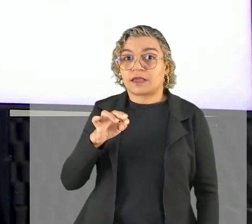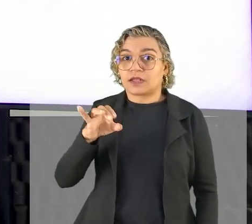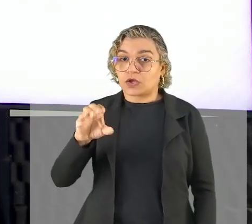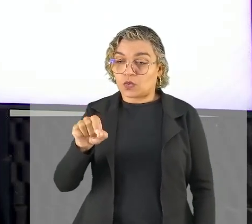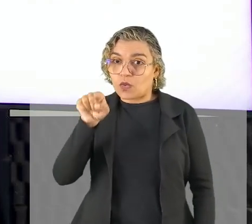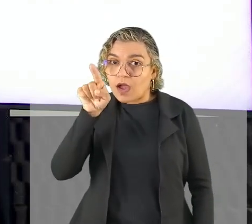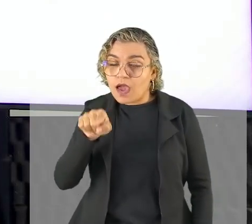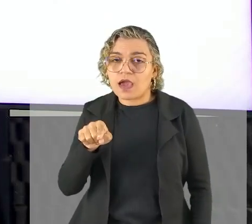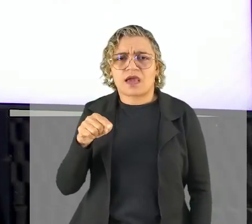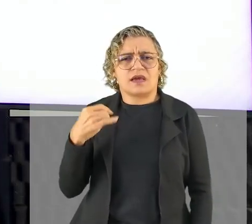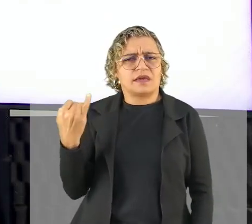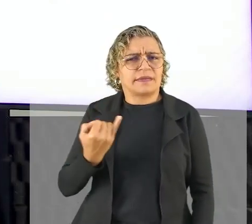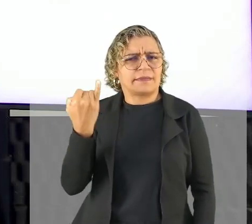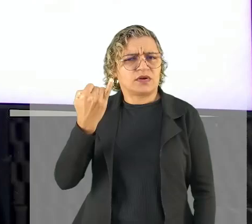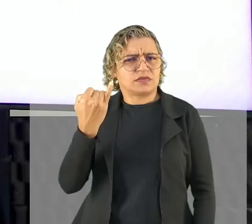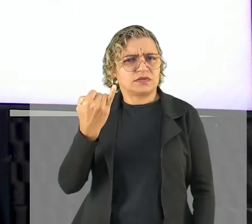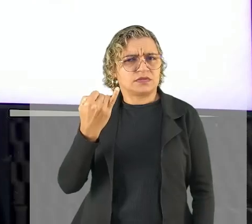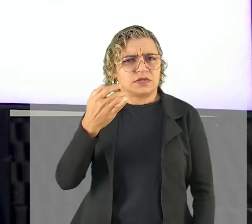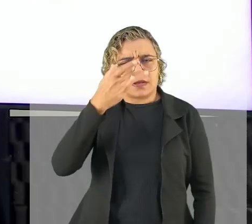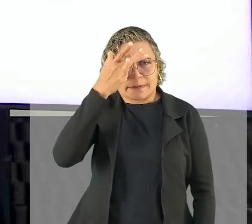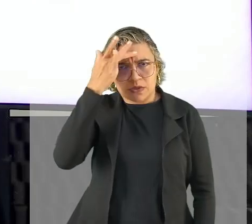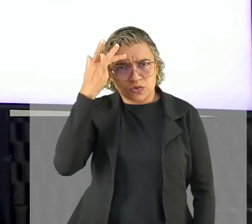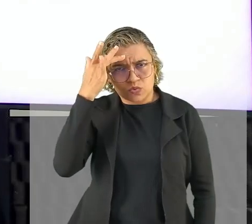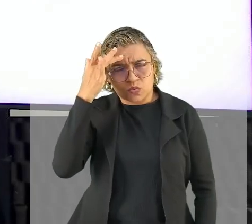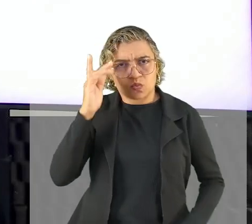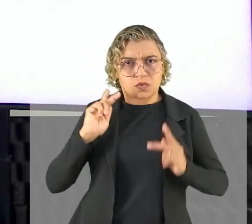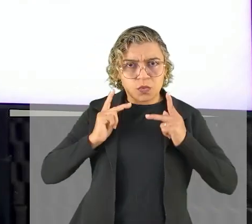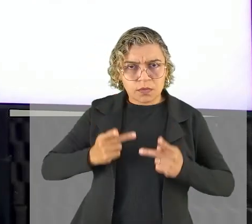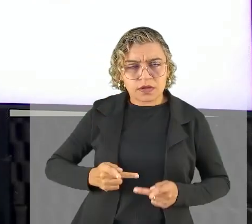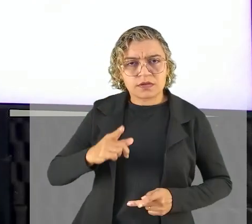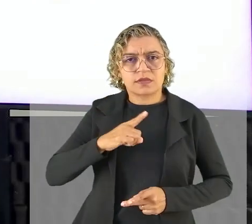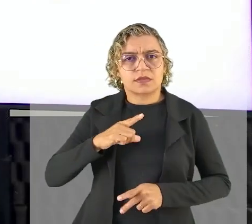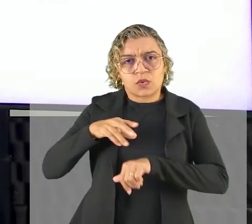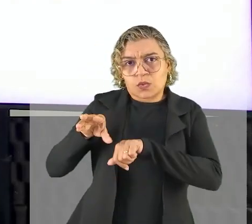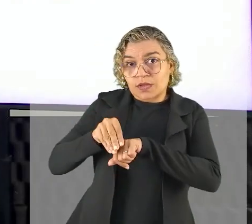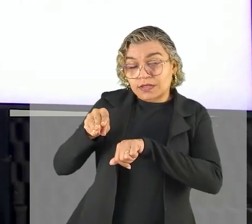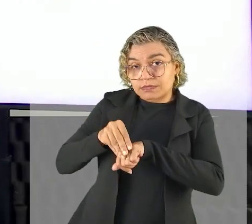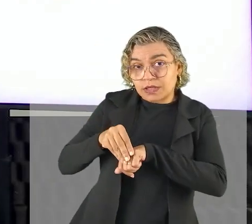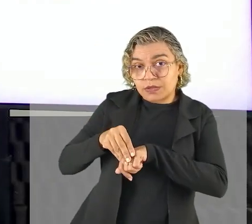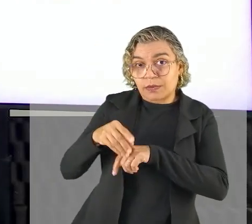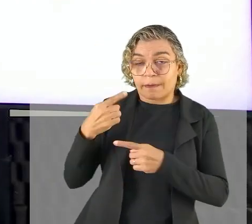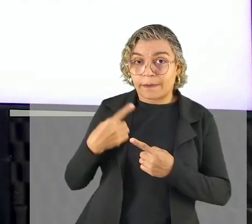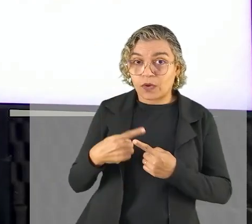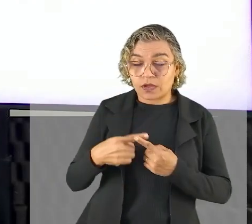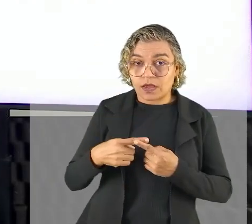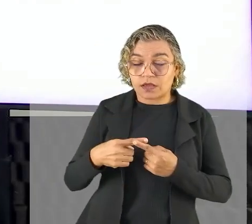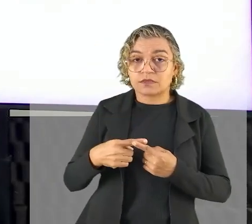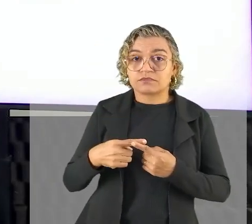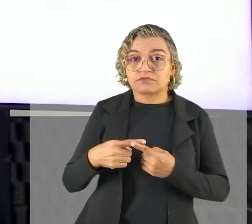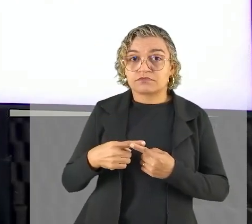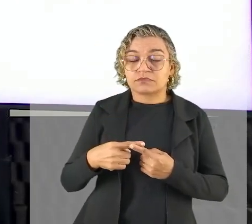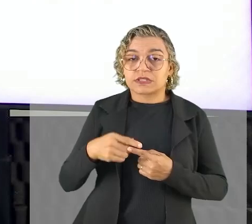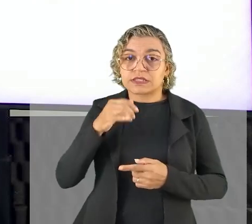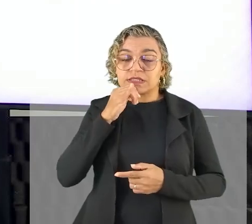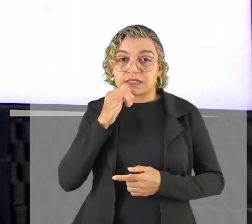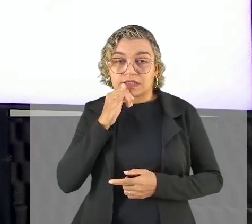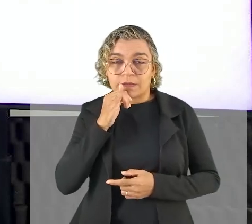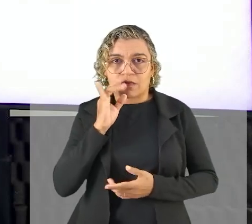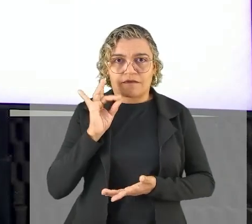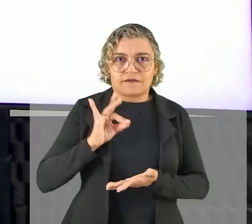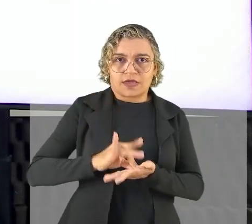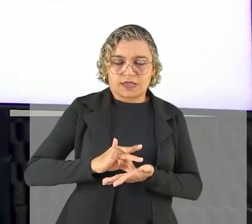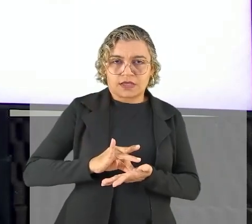fundamental importância para o homem chegar ao conhecimento. Porque o conhecimento começa por ele, né? Pela